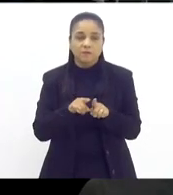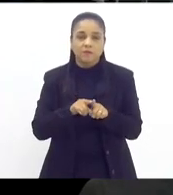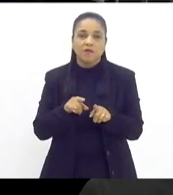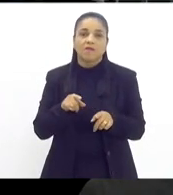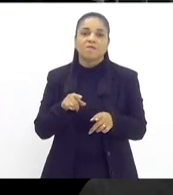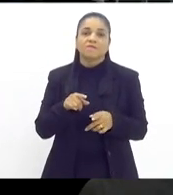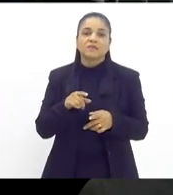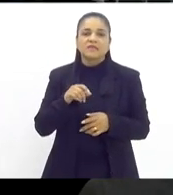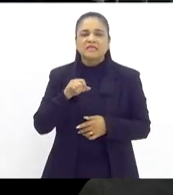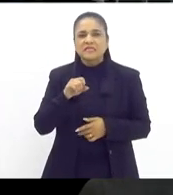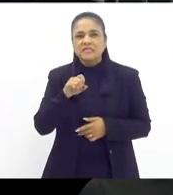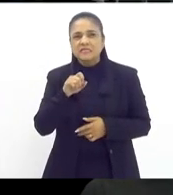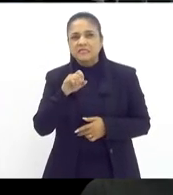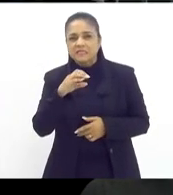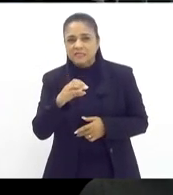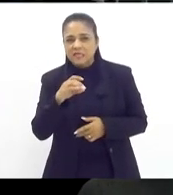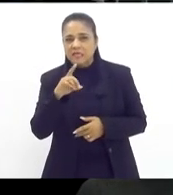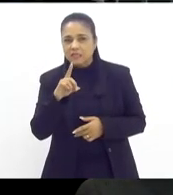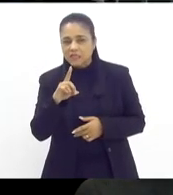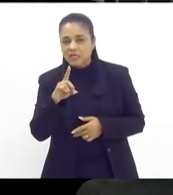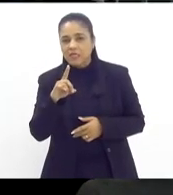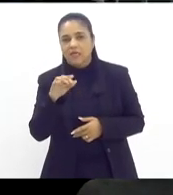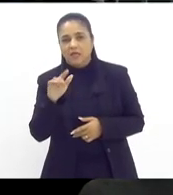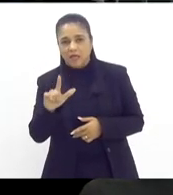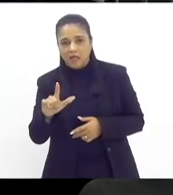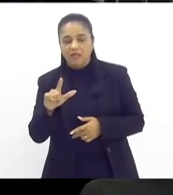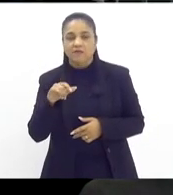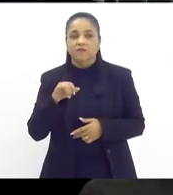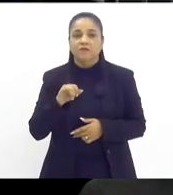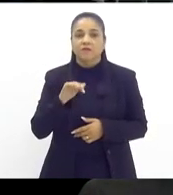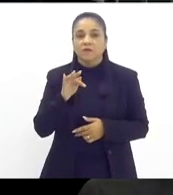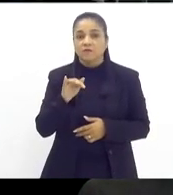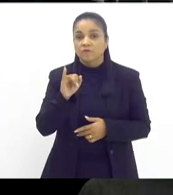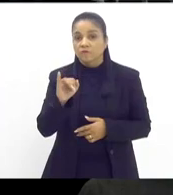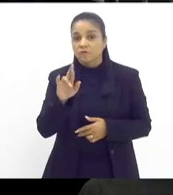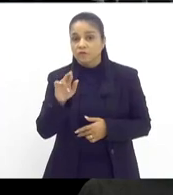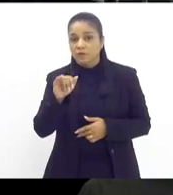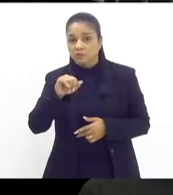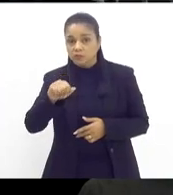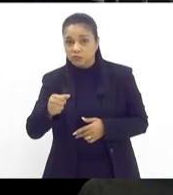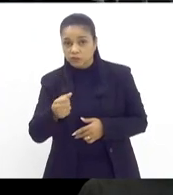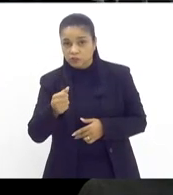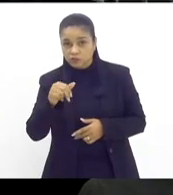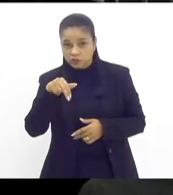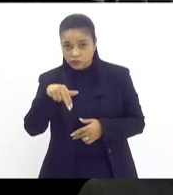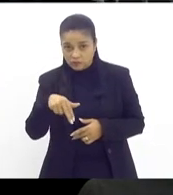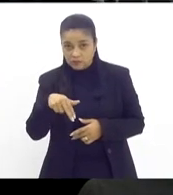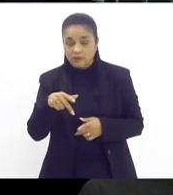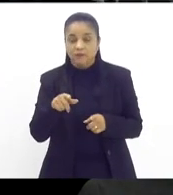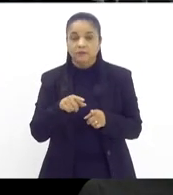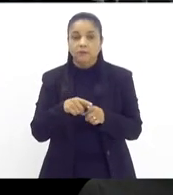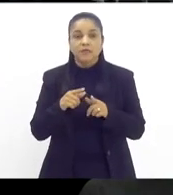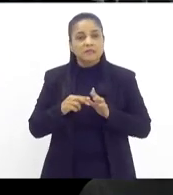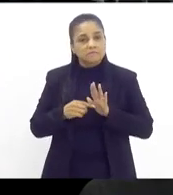CDL, FEComércio, FIRJAN, ou seja, é uma iniciativa importantíssima da Casa